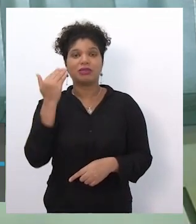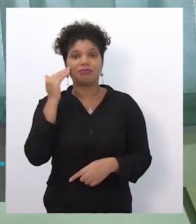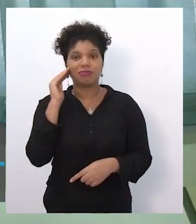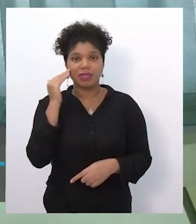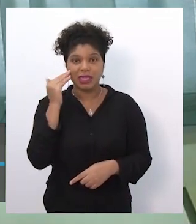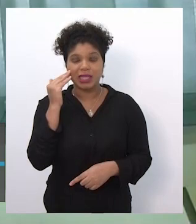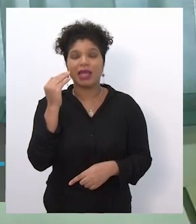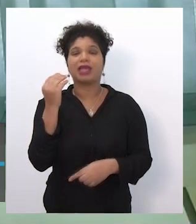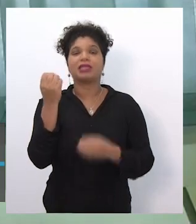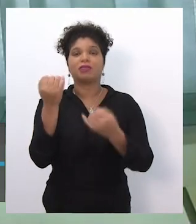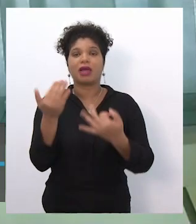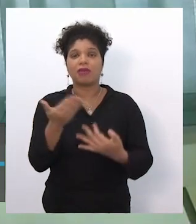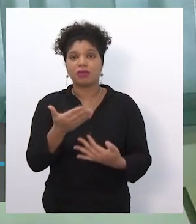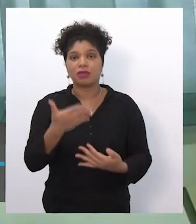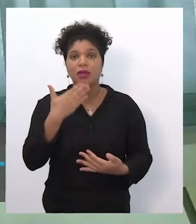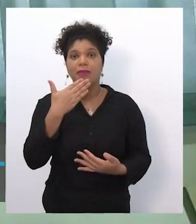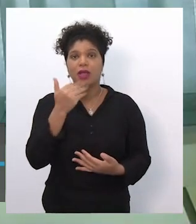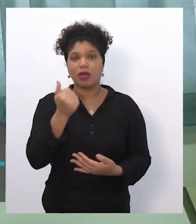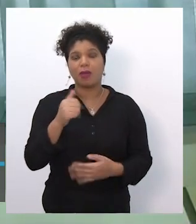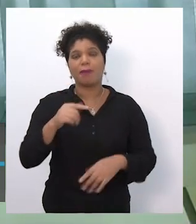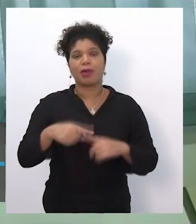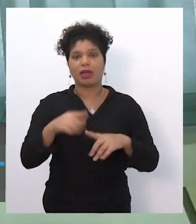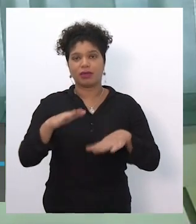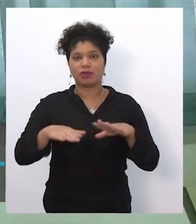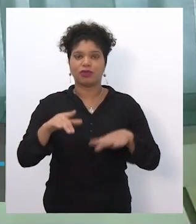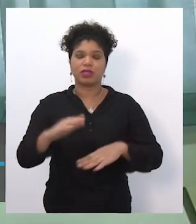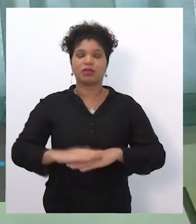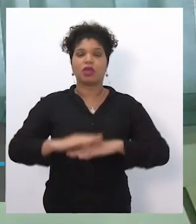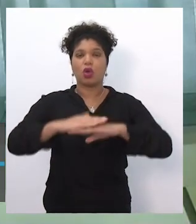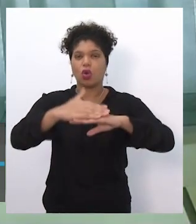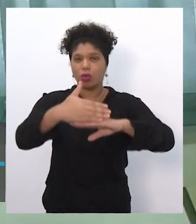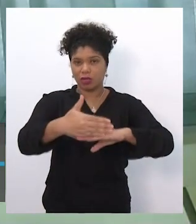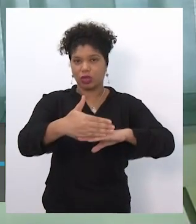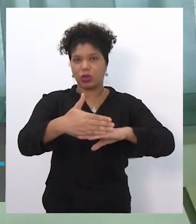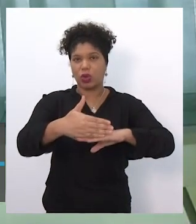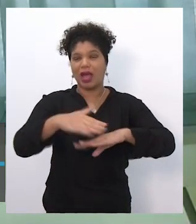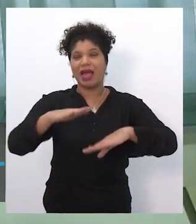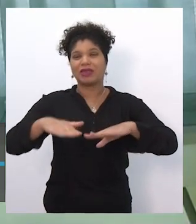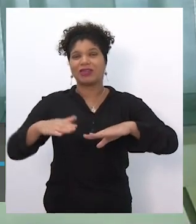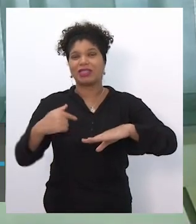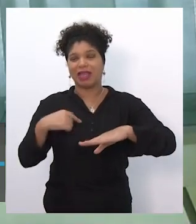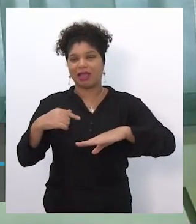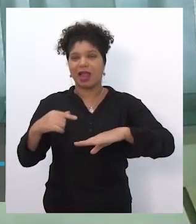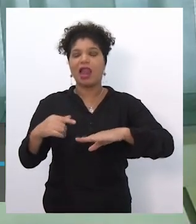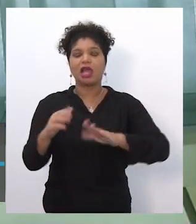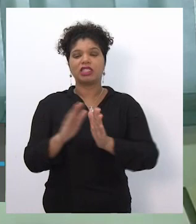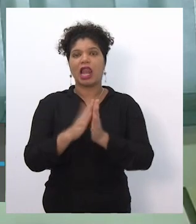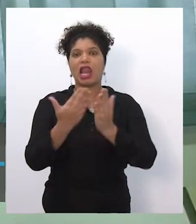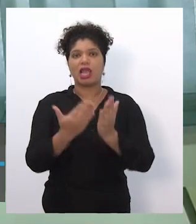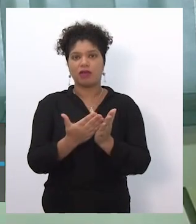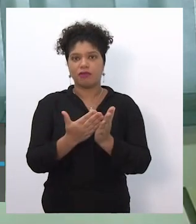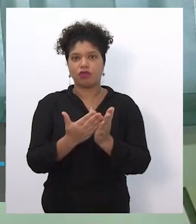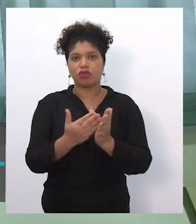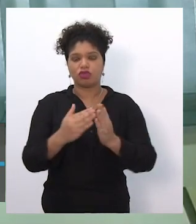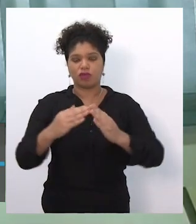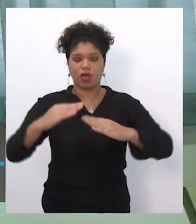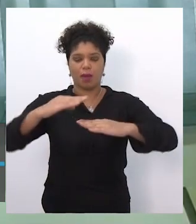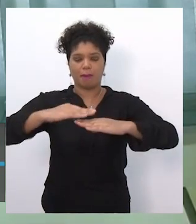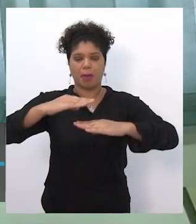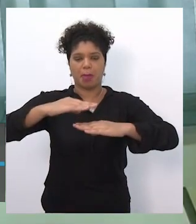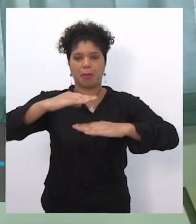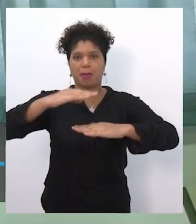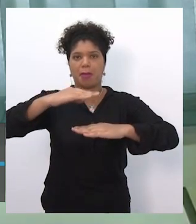Porque muitas vezes o computador está lá no cantinho, na mesa, tem alguns livros em cima, e você tem um problema muito sério com